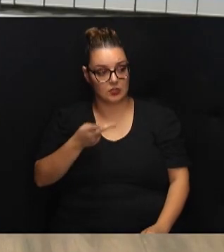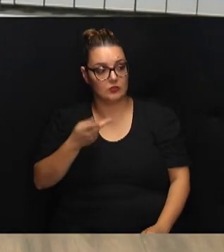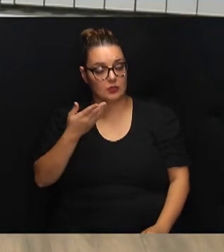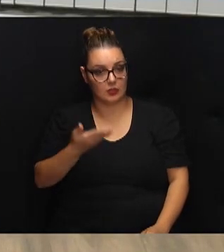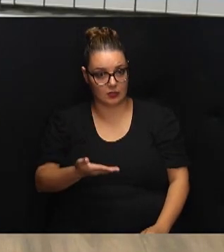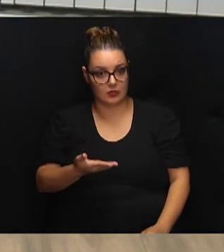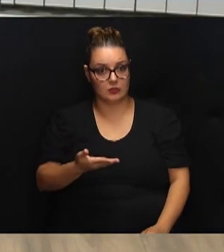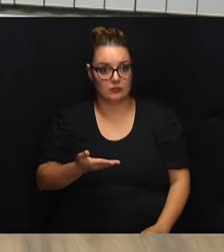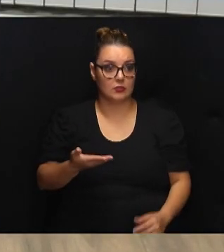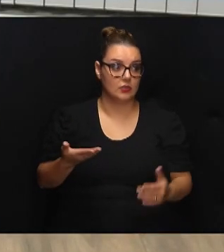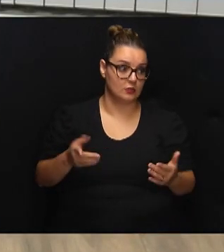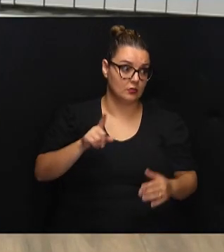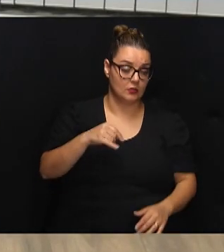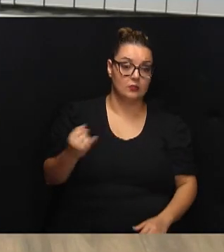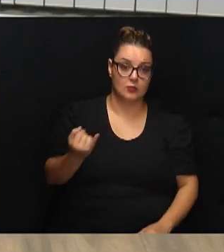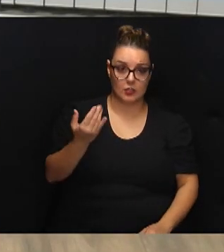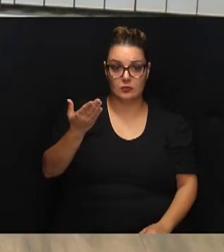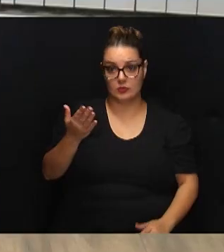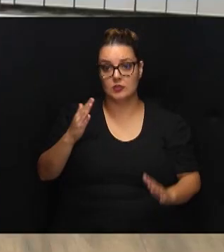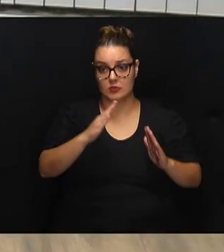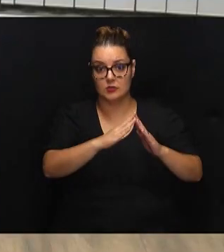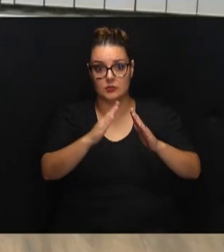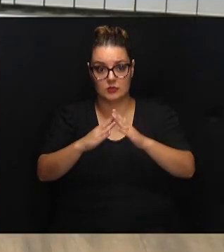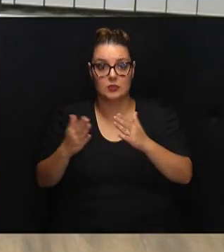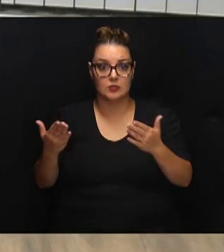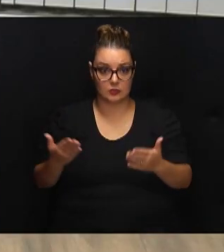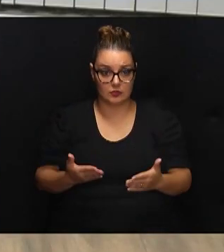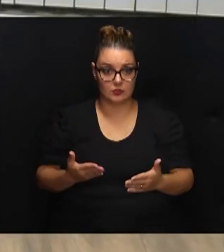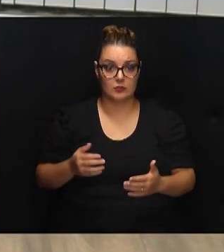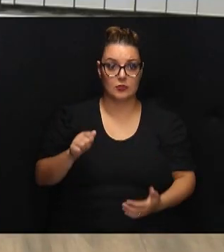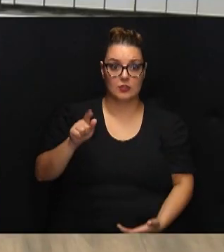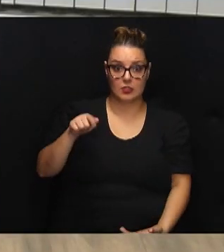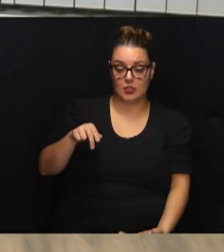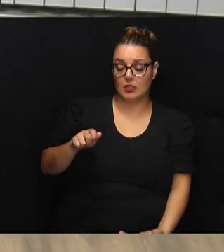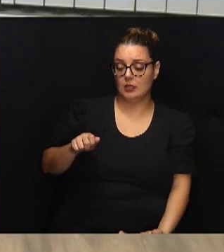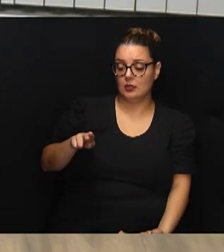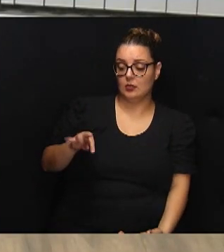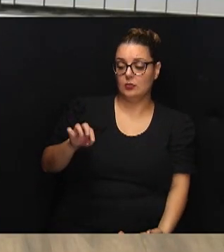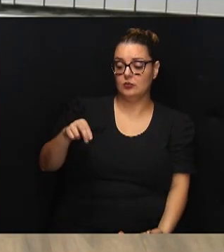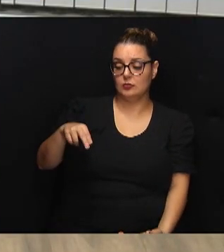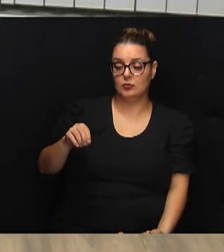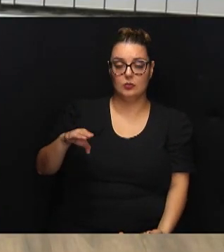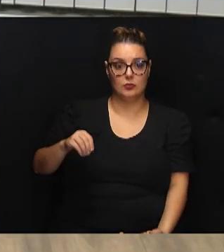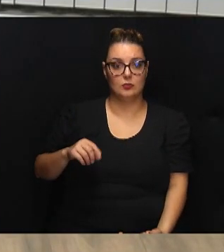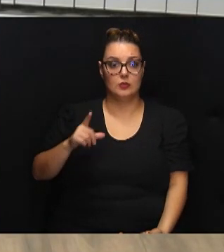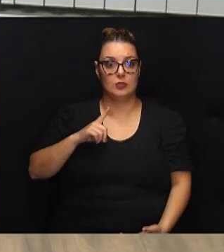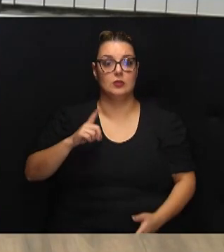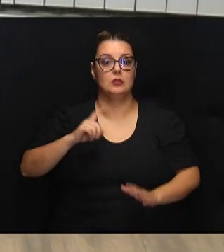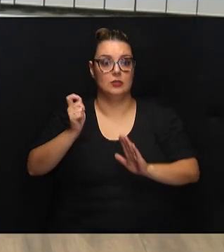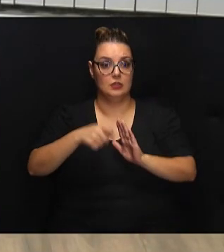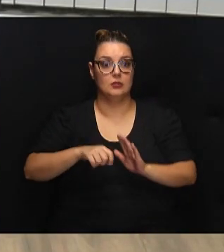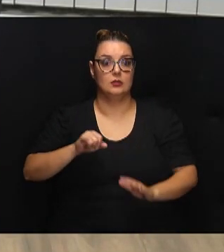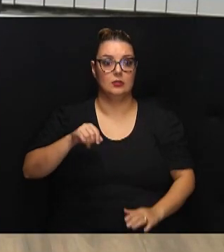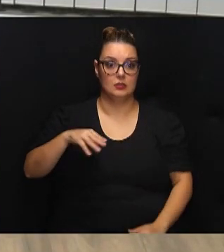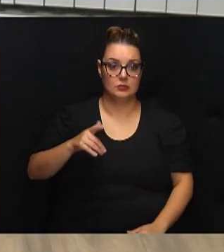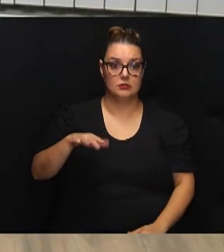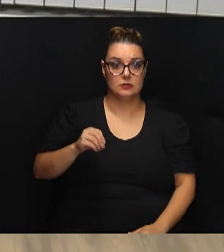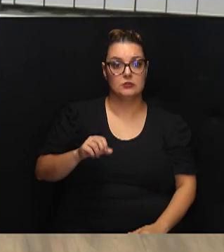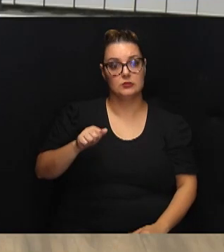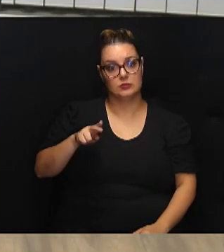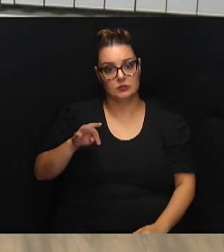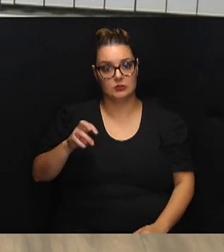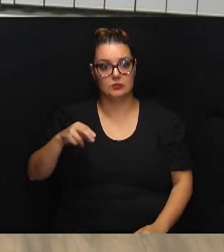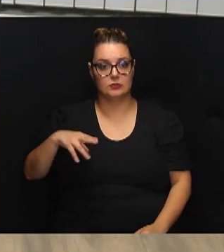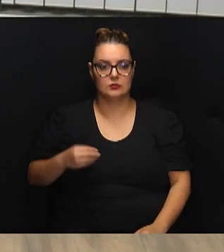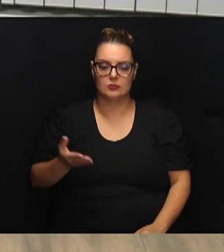né? Então, é importante que você que esteja em casa agora, que é autônomo, tem lá a sua inscriçãozinha, né, de autônomo.